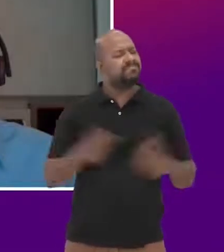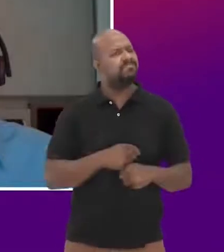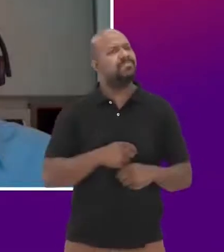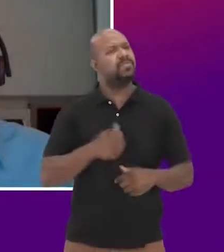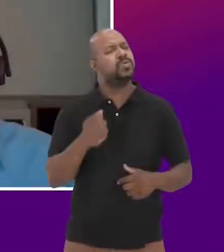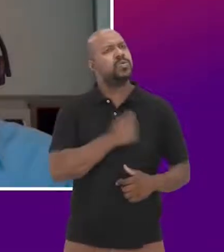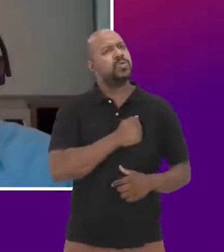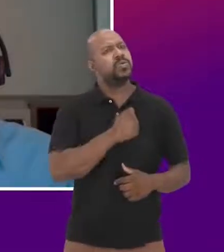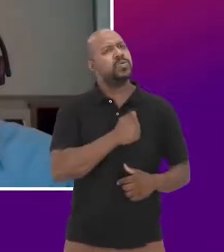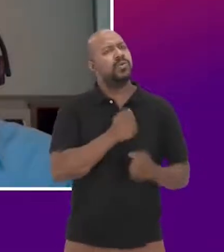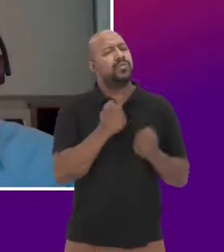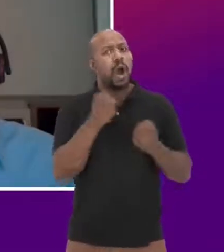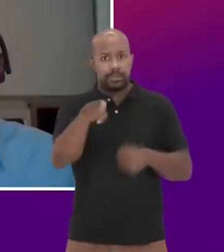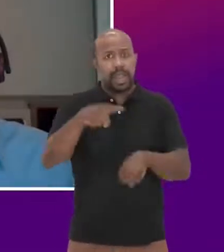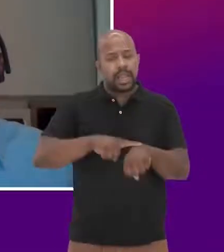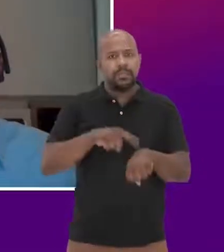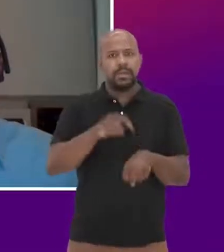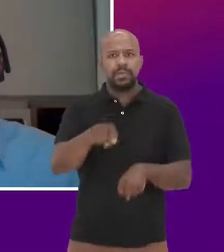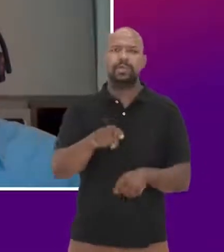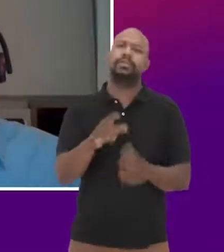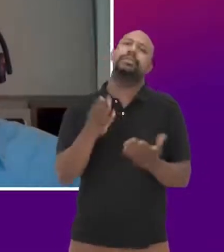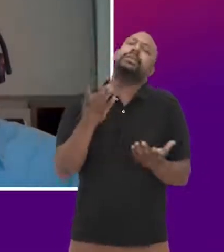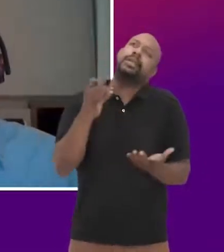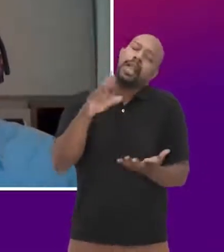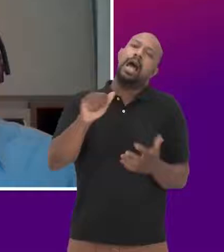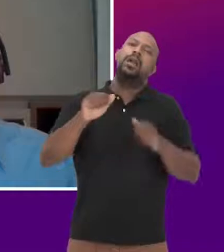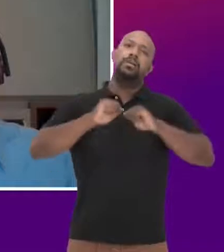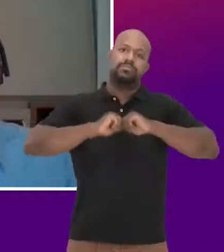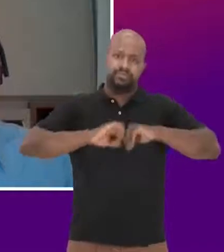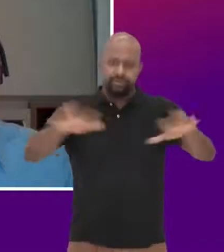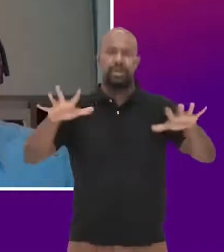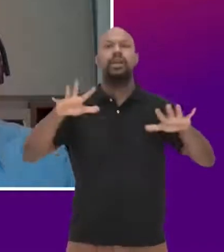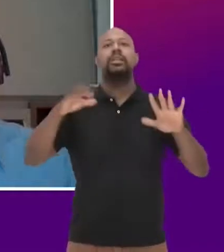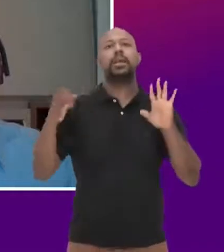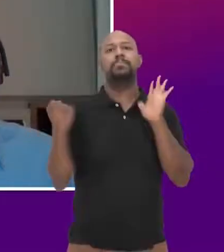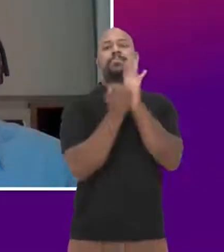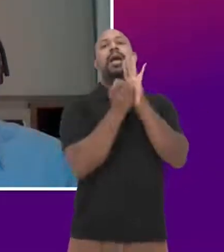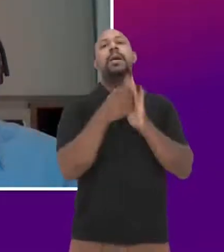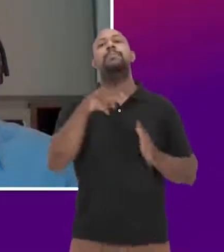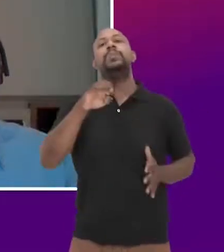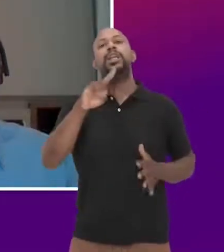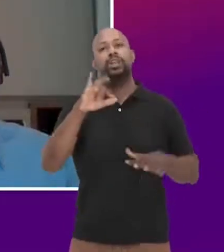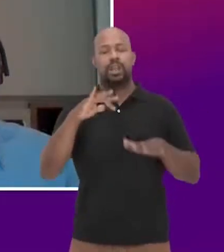momento. E é claro que a disseminação das mídias é um